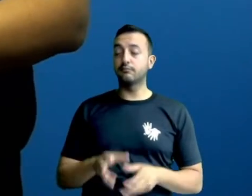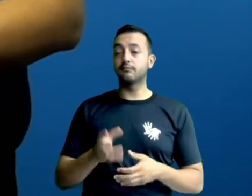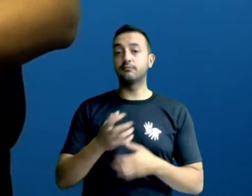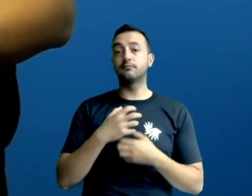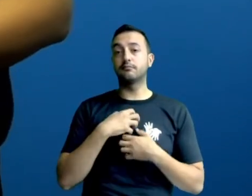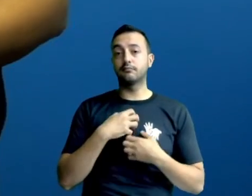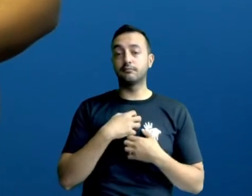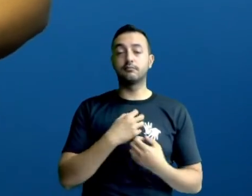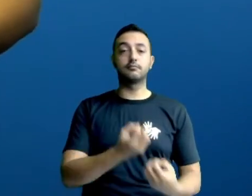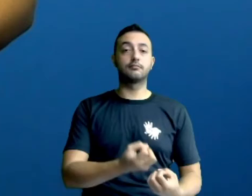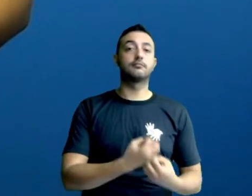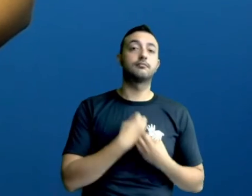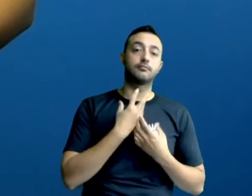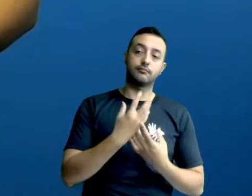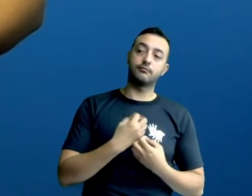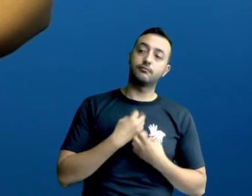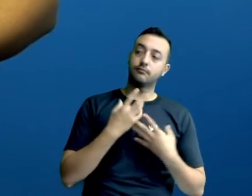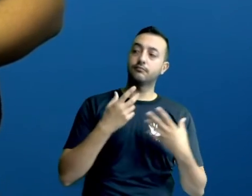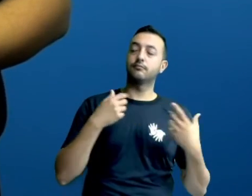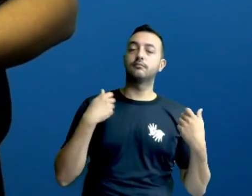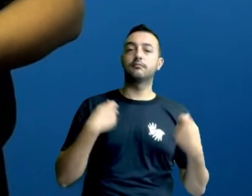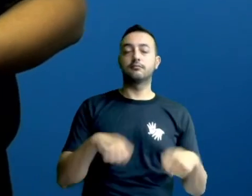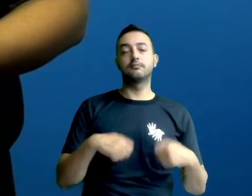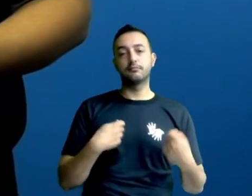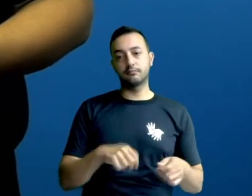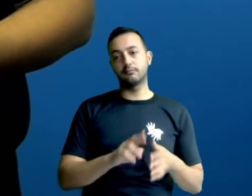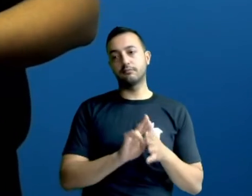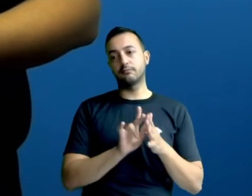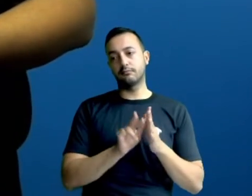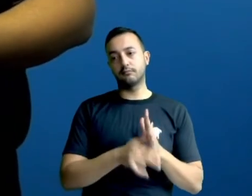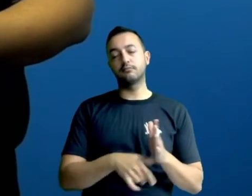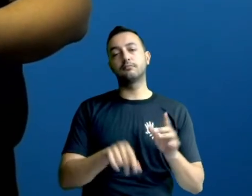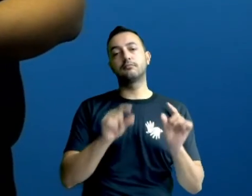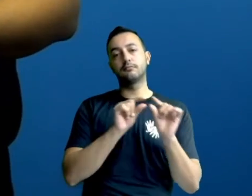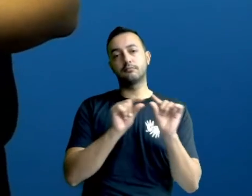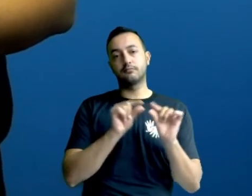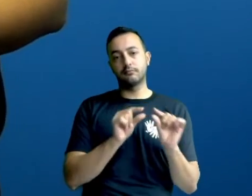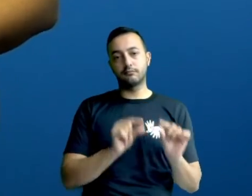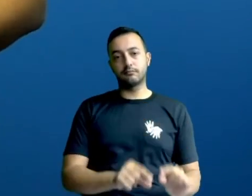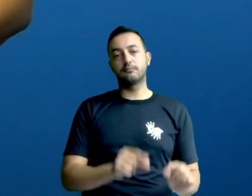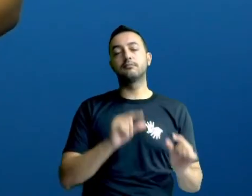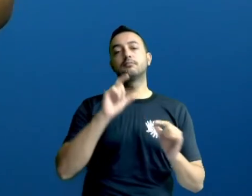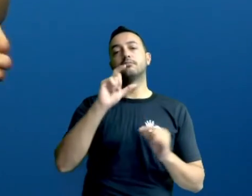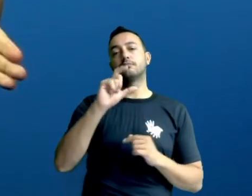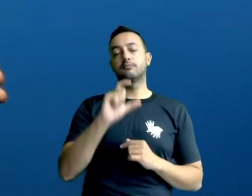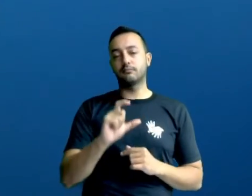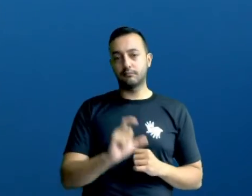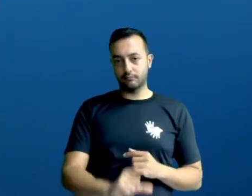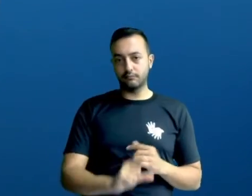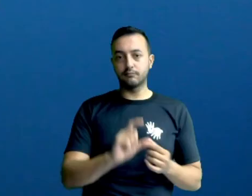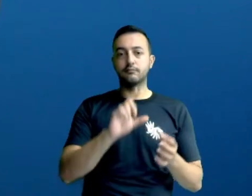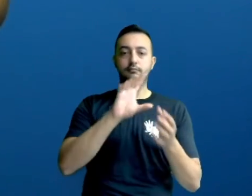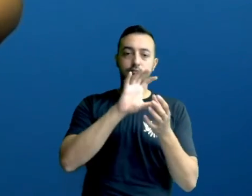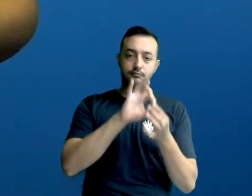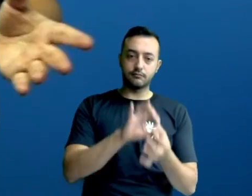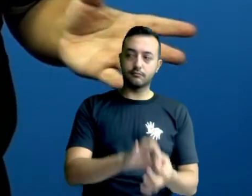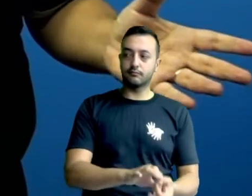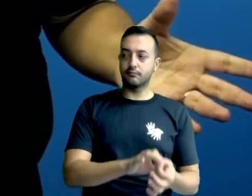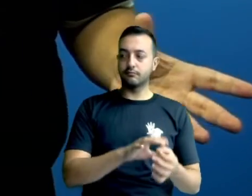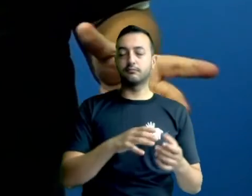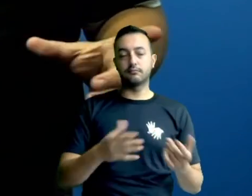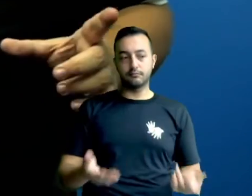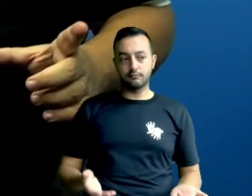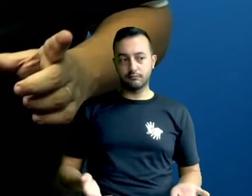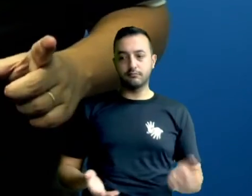um poema, ele tem que estar composto de versos, estrofe e rimas, né? Por